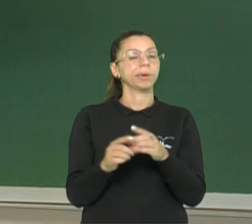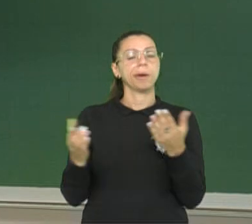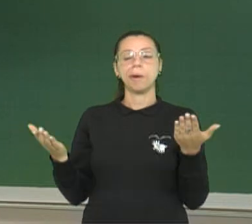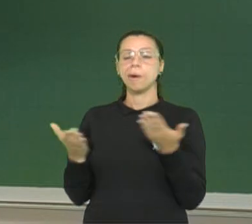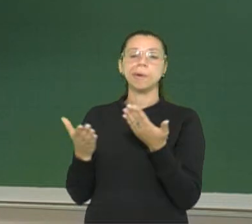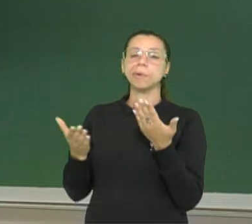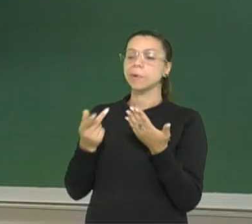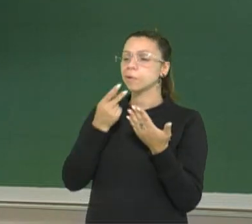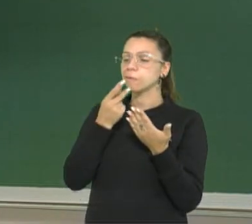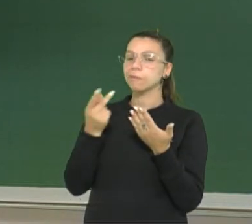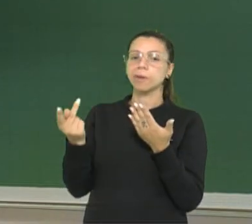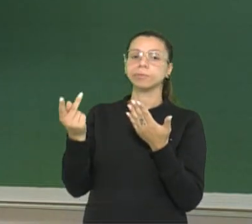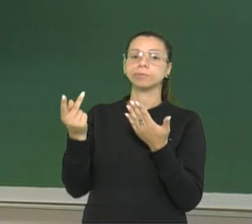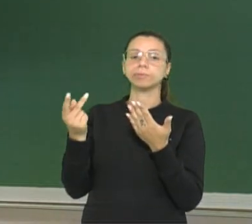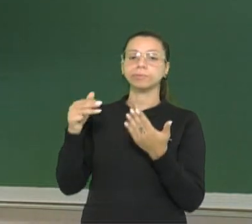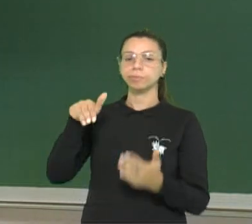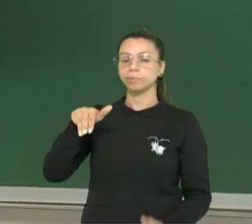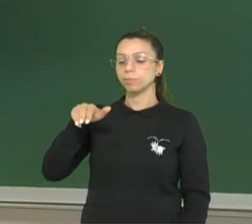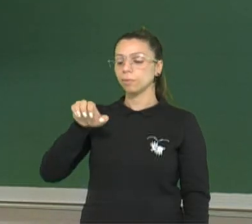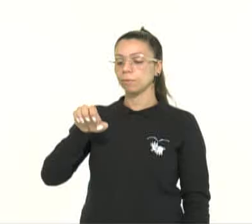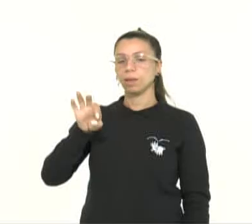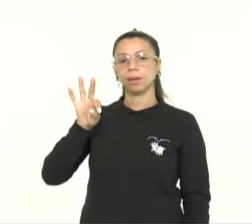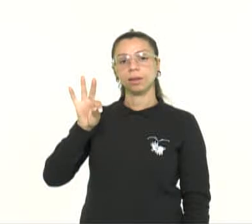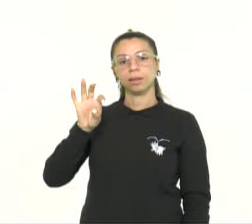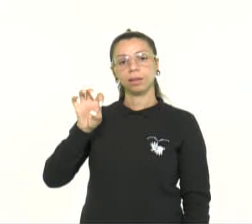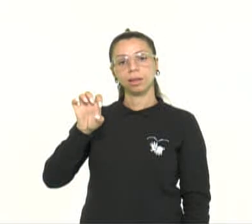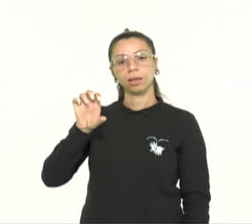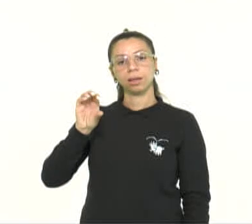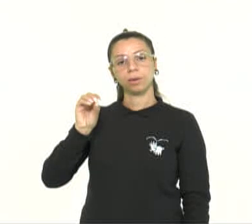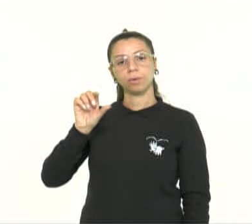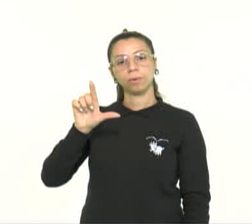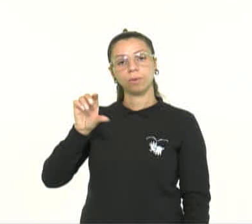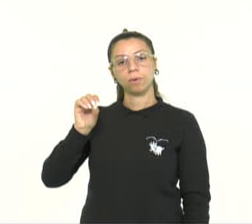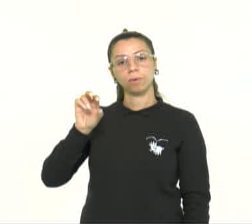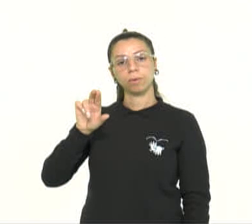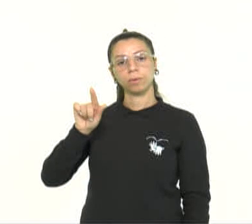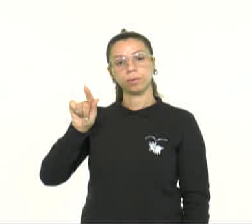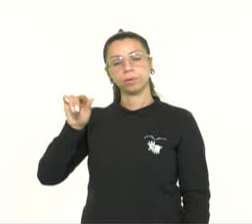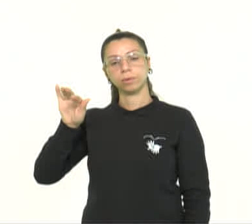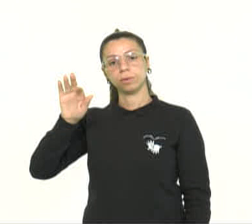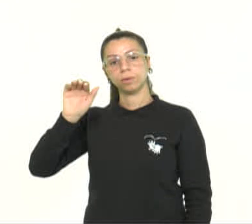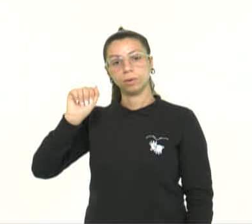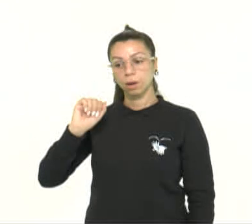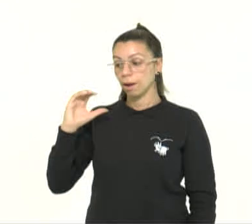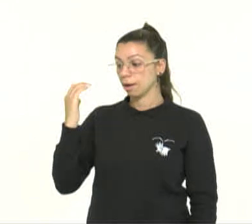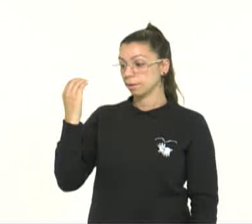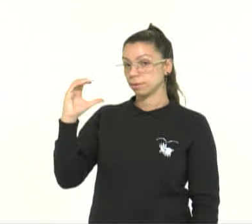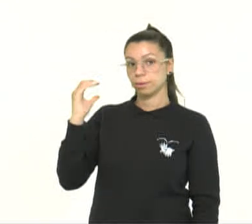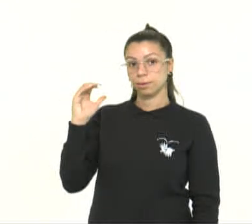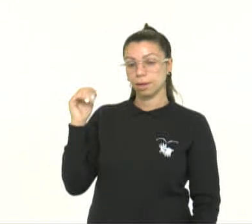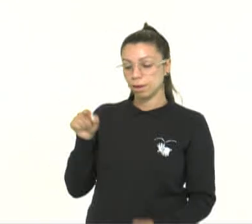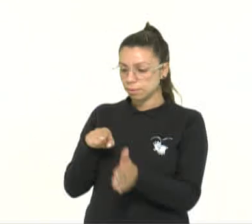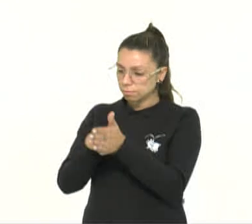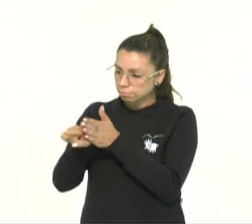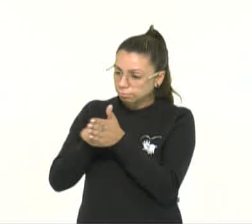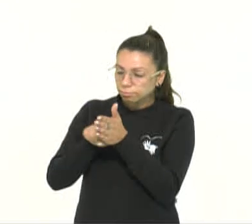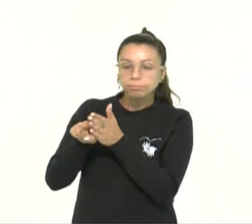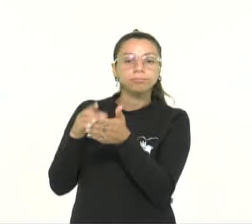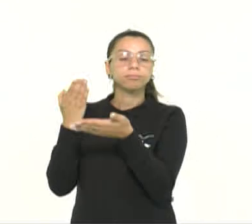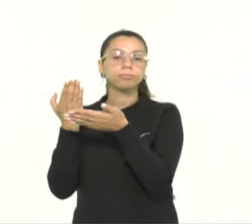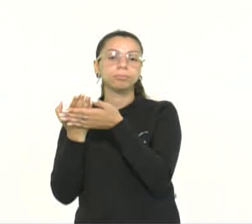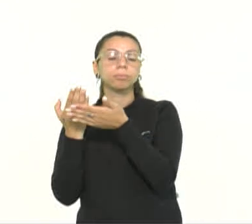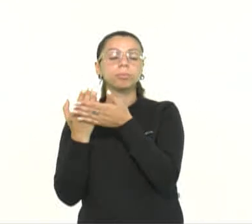quando falamos em meteorologia, nós estamos falando da ciência que estuda as condições e o comportamento físico